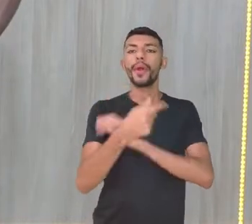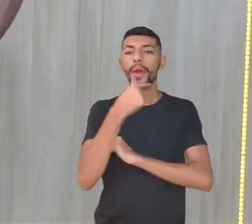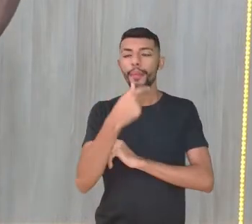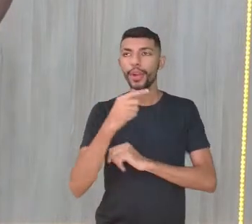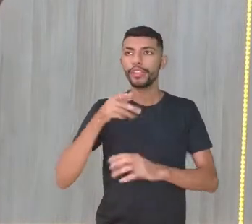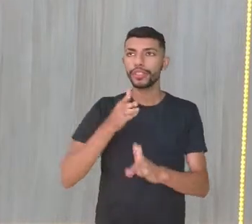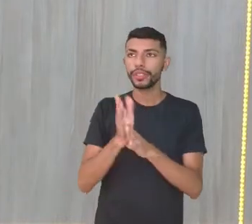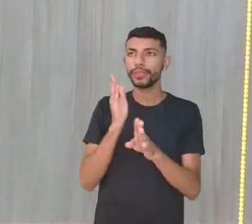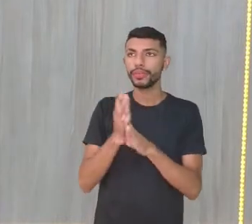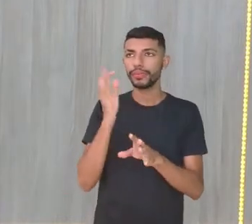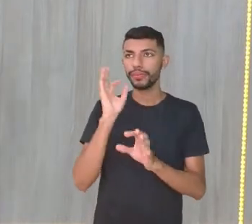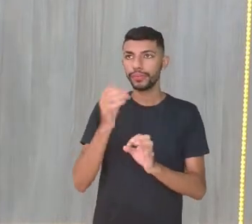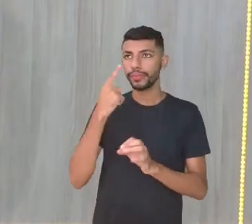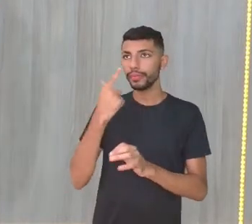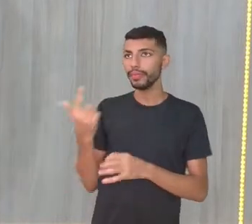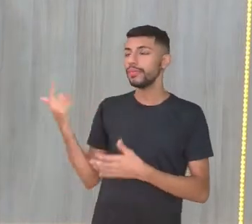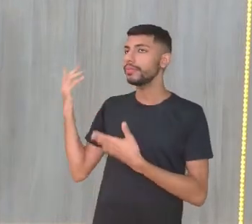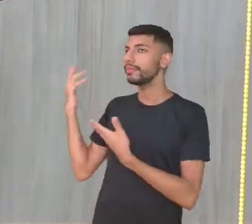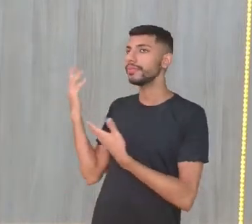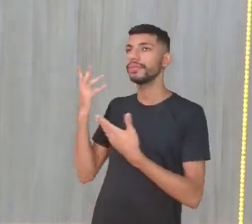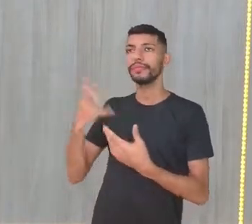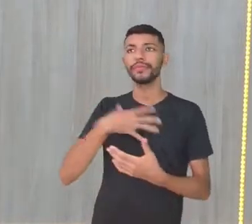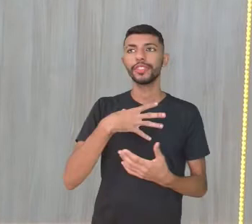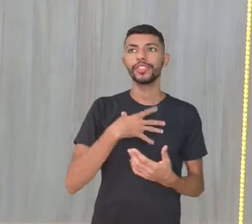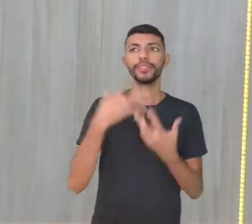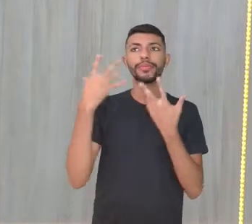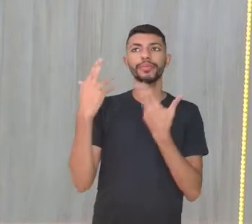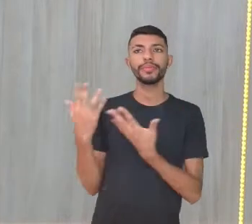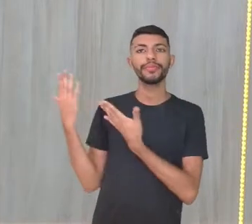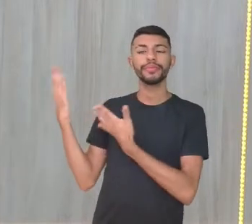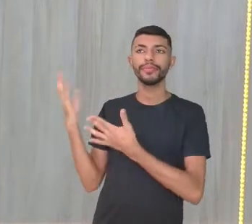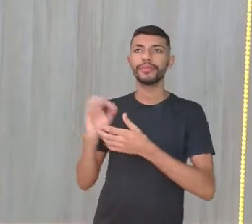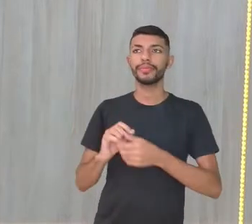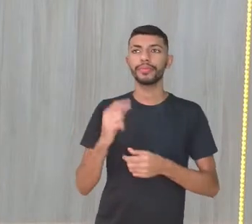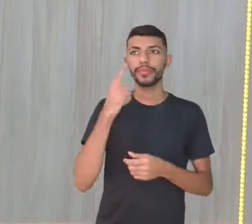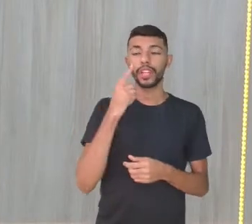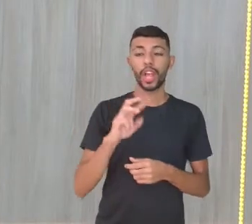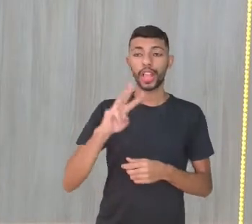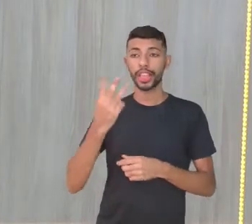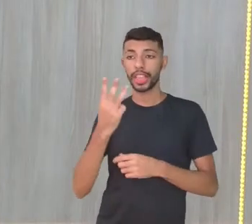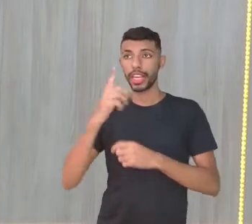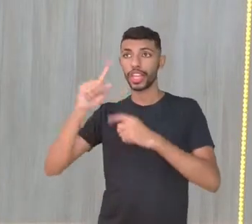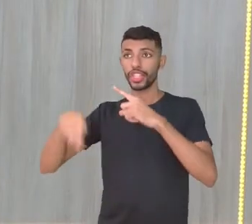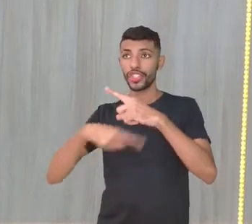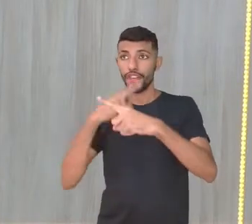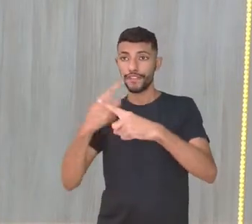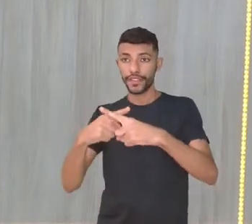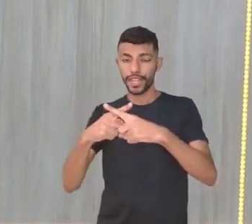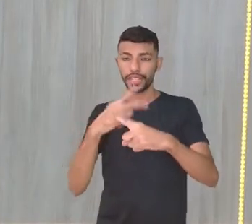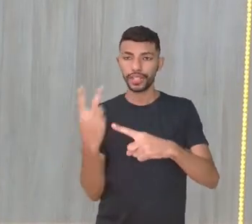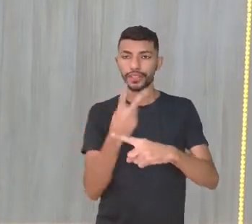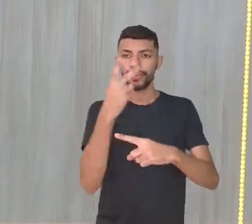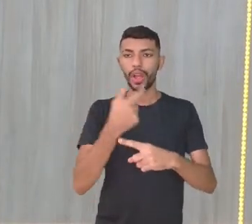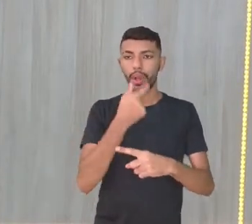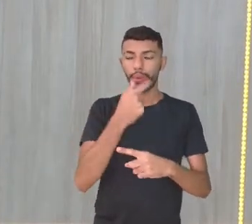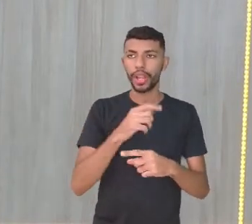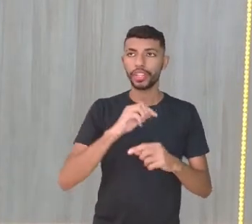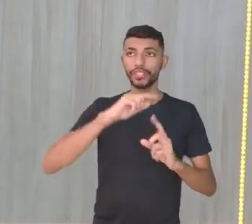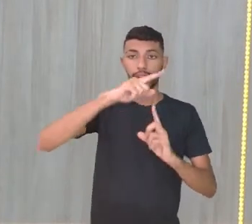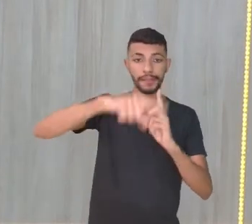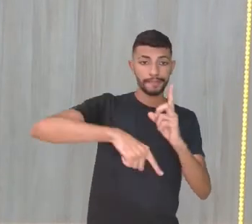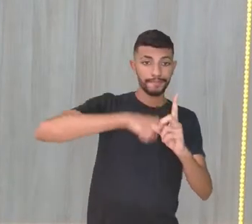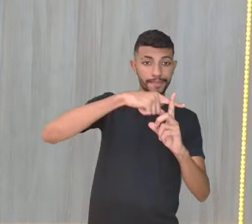gente vai ter uma expressão dessa forma aqui, ó. 3 vezes o valor que ele achou da bolacha, mais